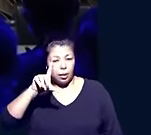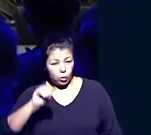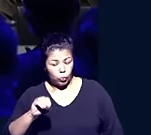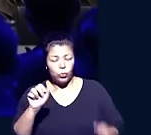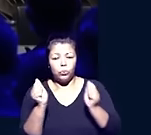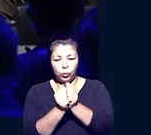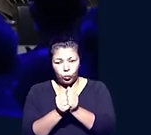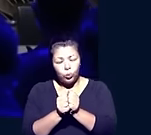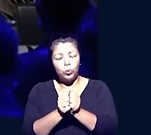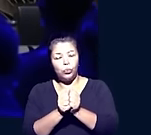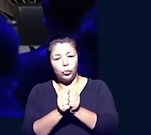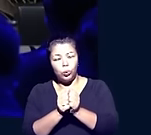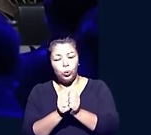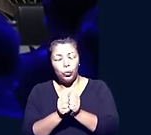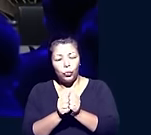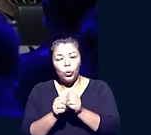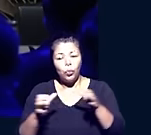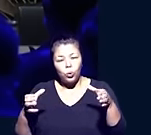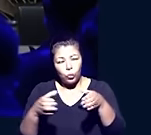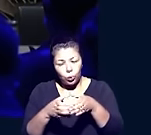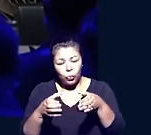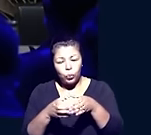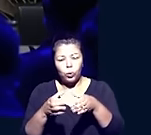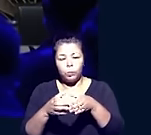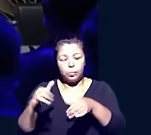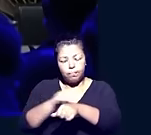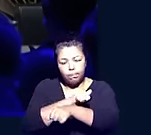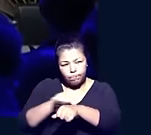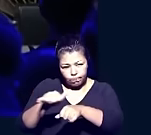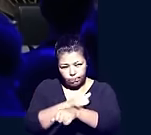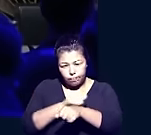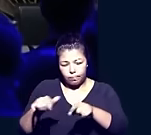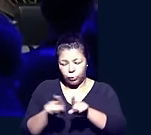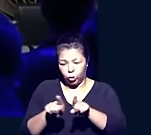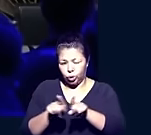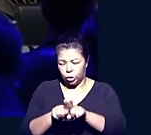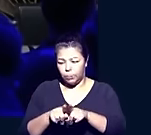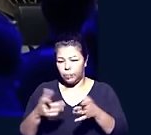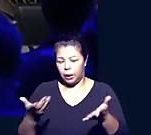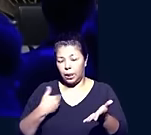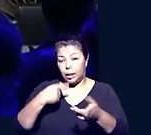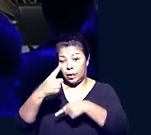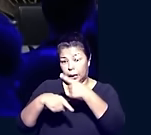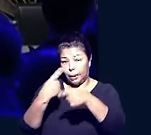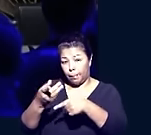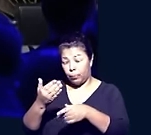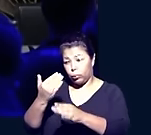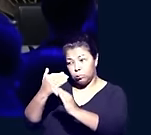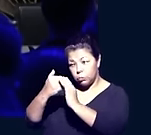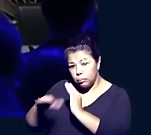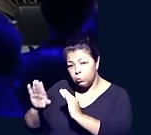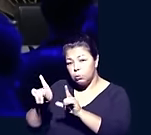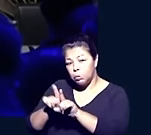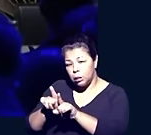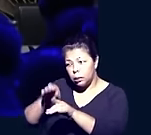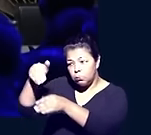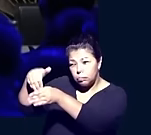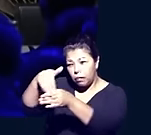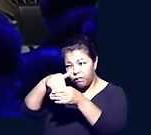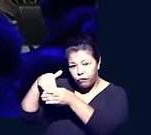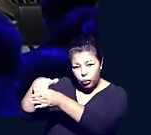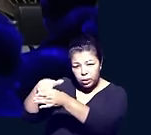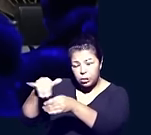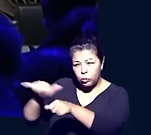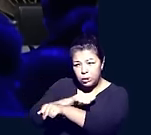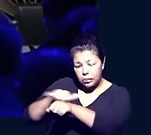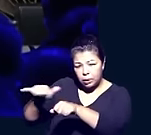para reunir com os técnicos para fechar o relatório preliminar da LDO e encaminhar a votação dos parâmetros necessários Então eu